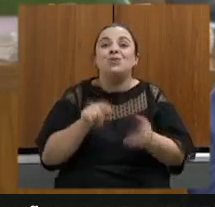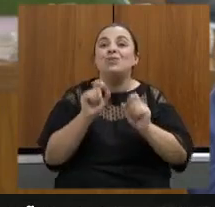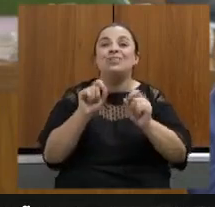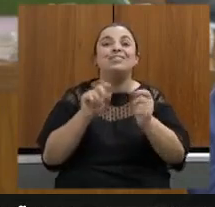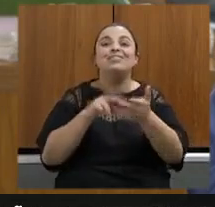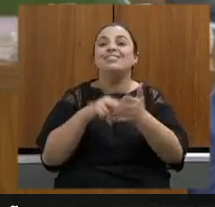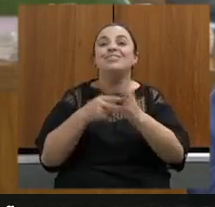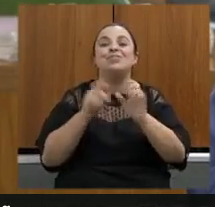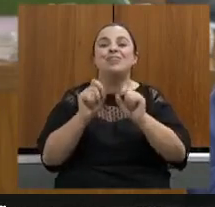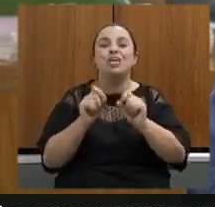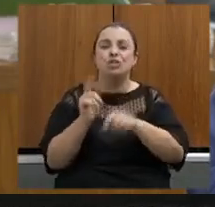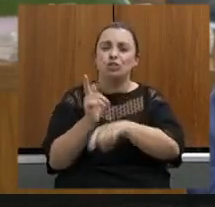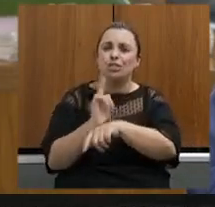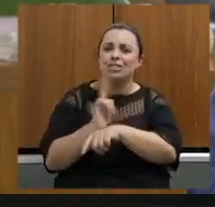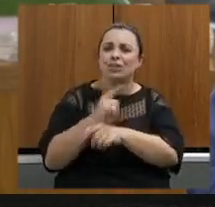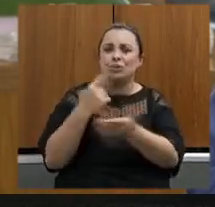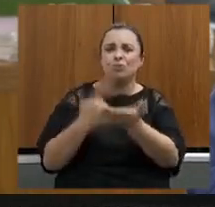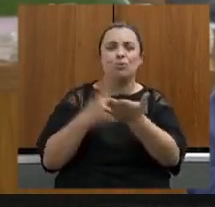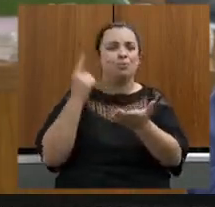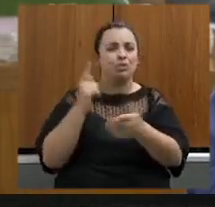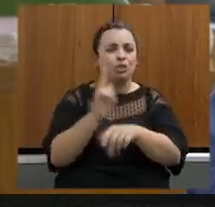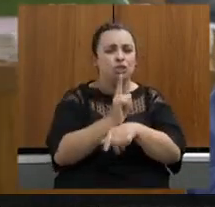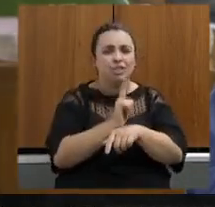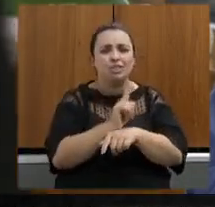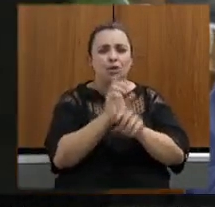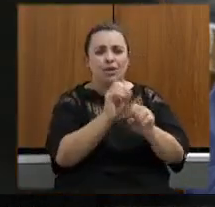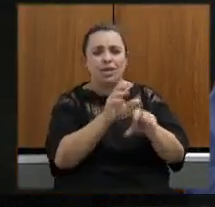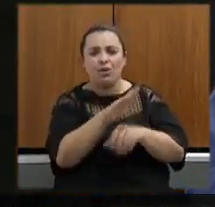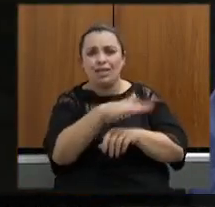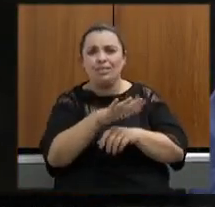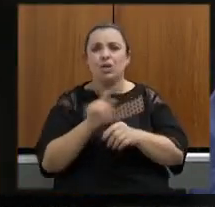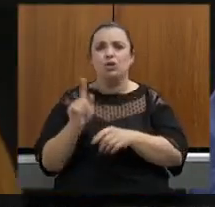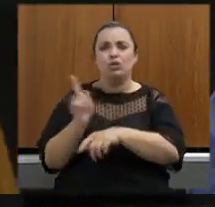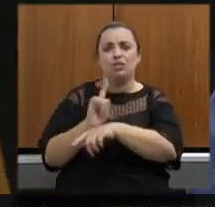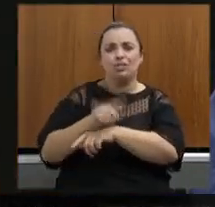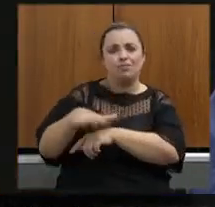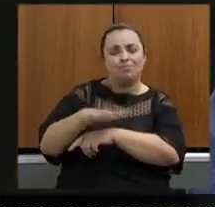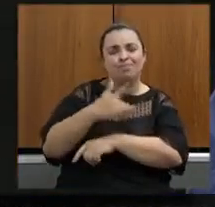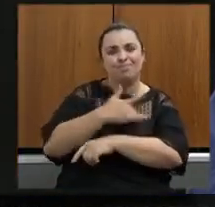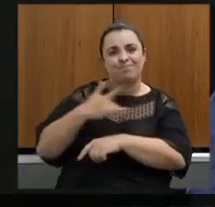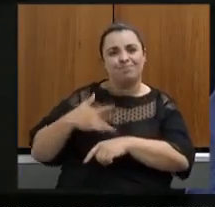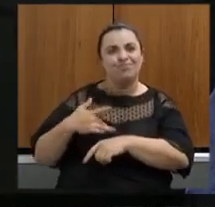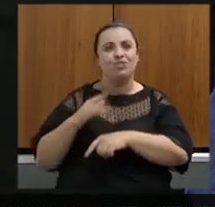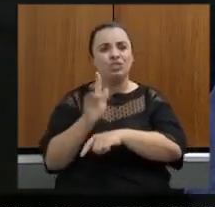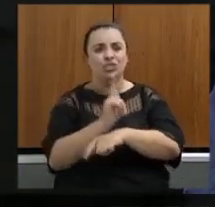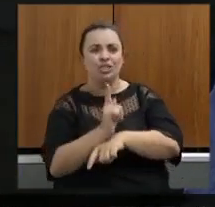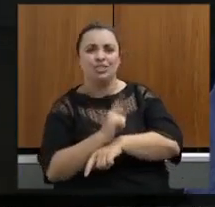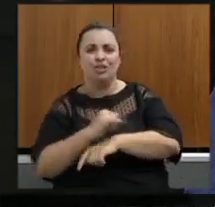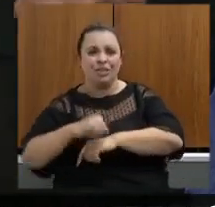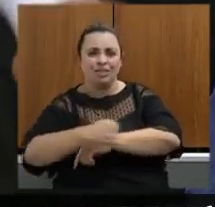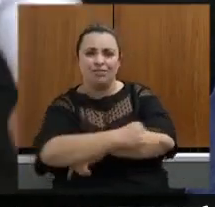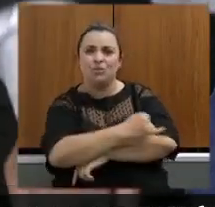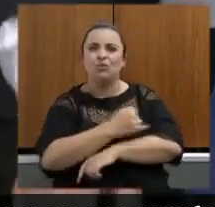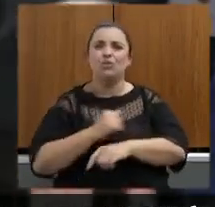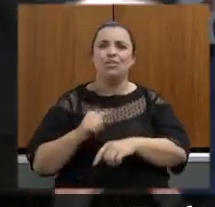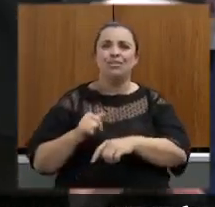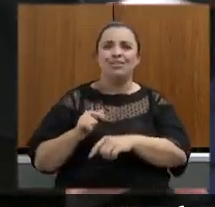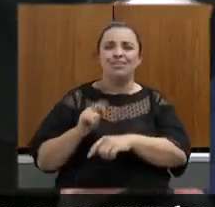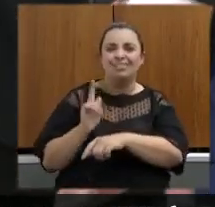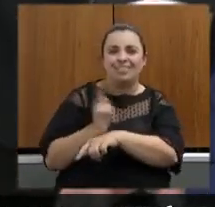de compromisso Gestão na educação gestão da Saúde gestão da infraestrutura Gestão na segurança